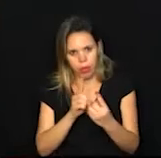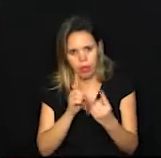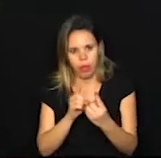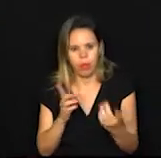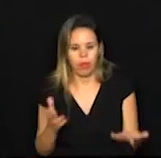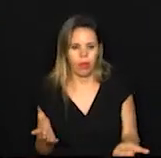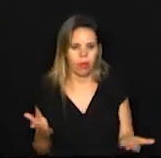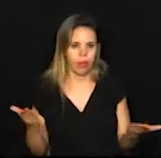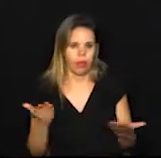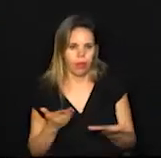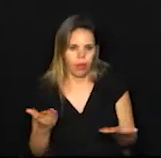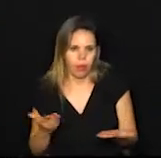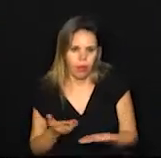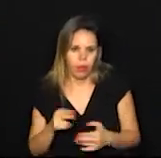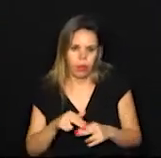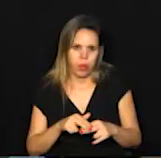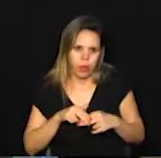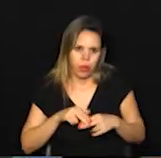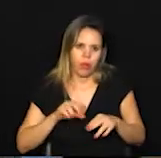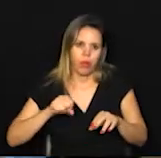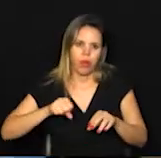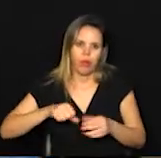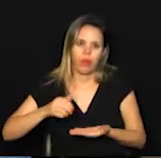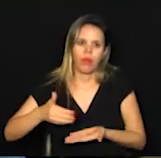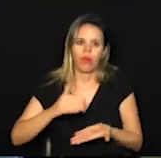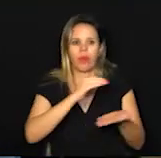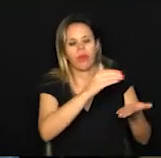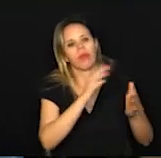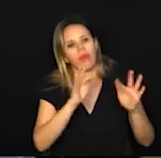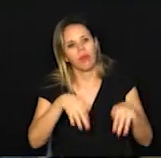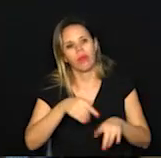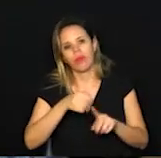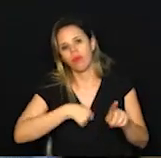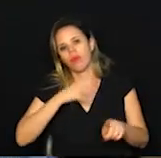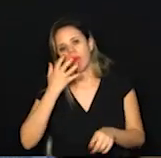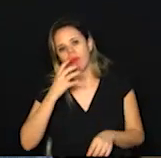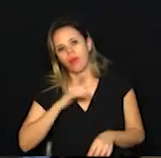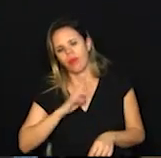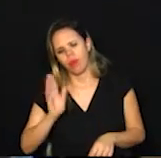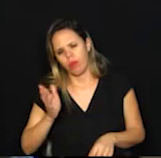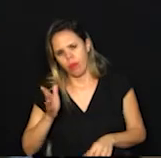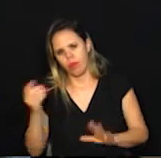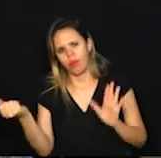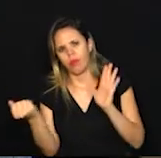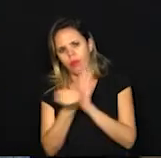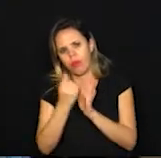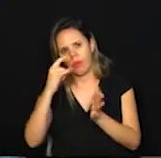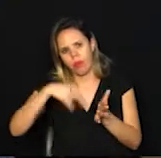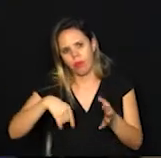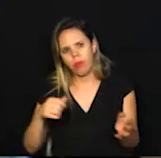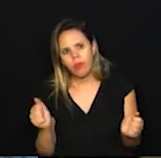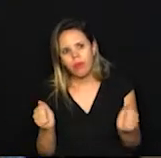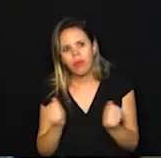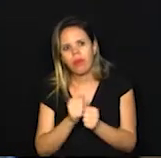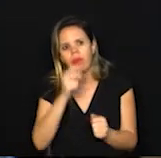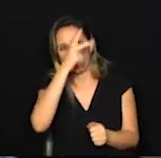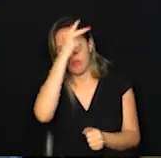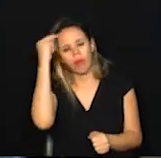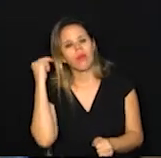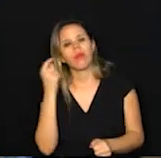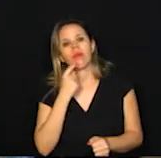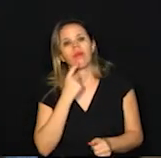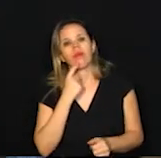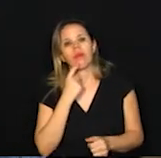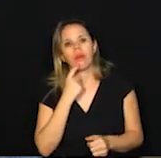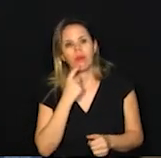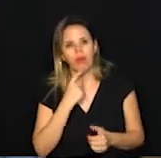atendimento, hoje só por delivery. No final de fevereiro, nós já tínhamos protocolado junto à Prefeitura Municipal de